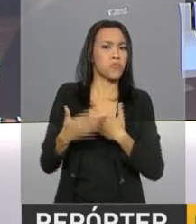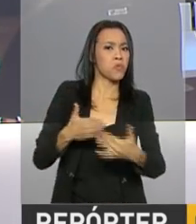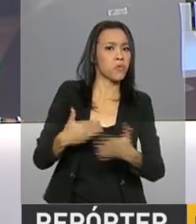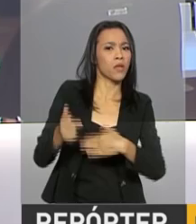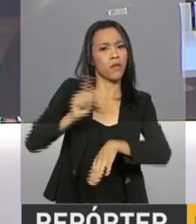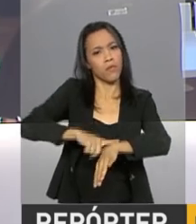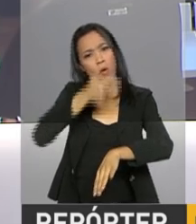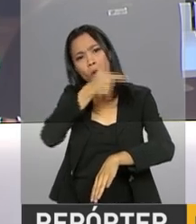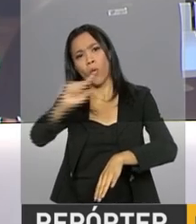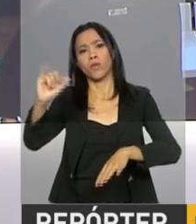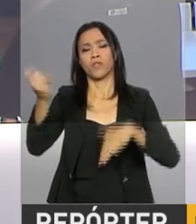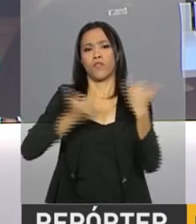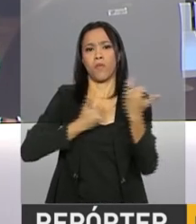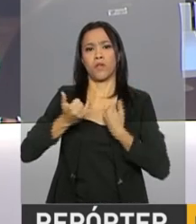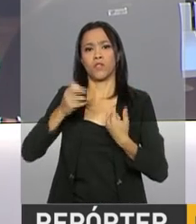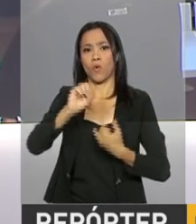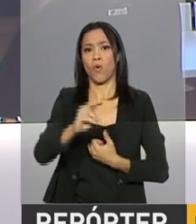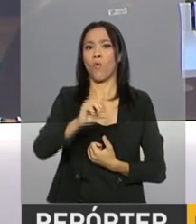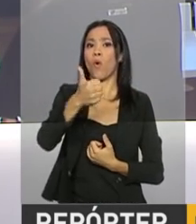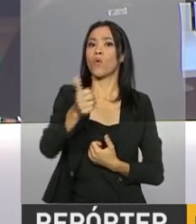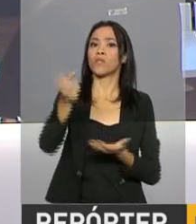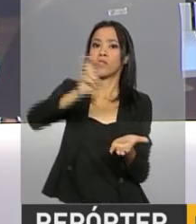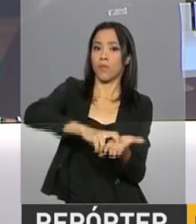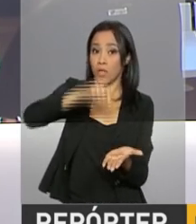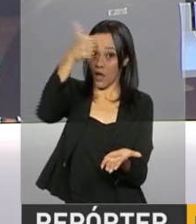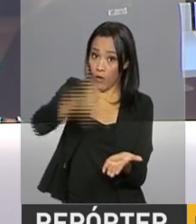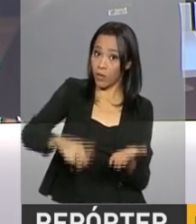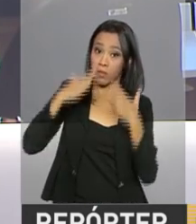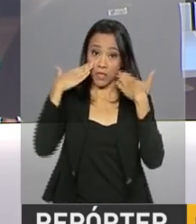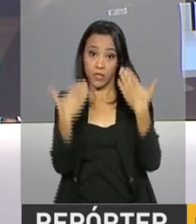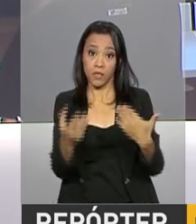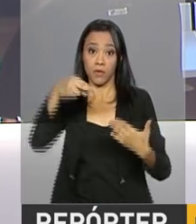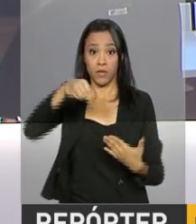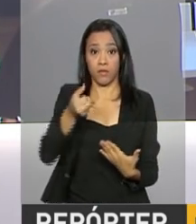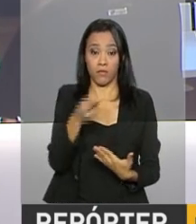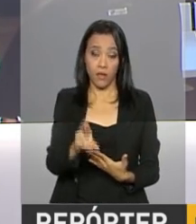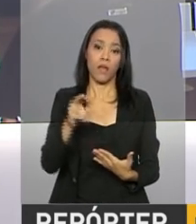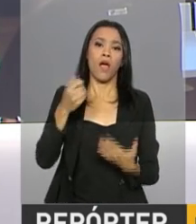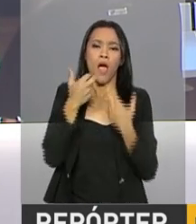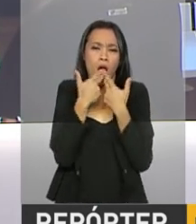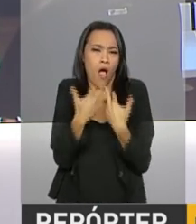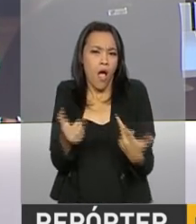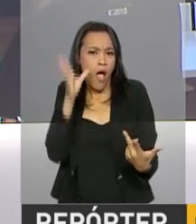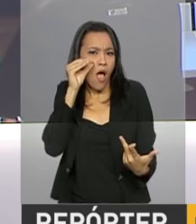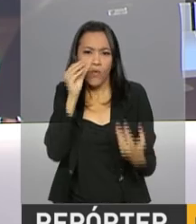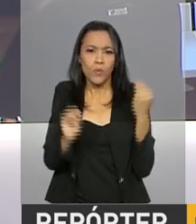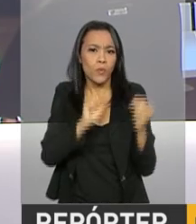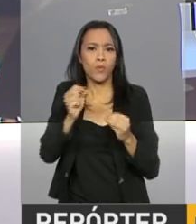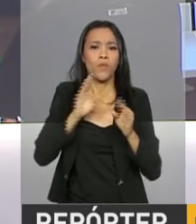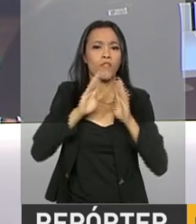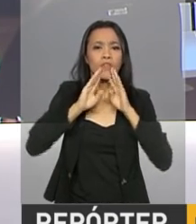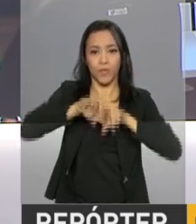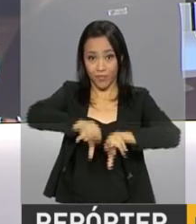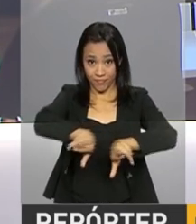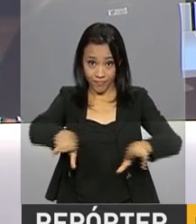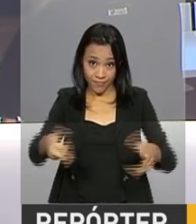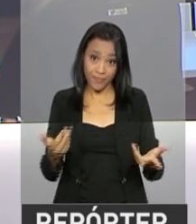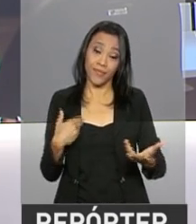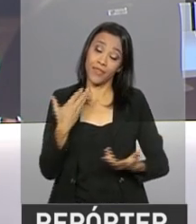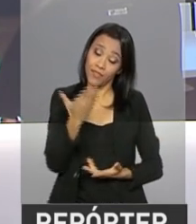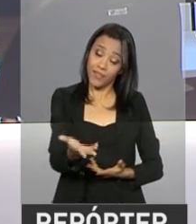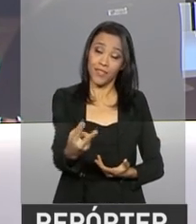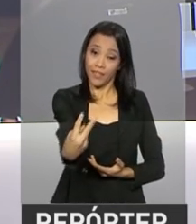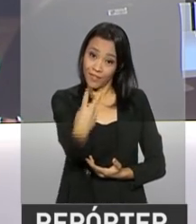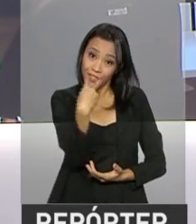outras informações ou às 11 da manhã na próxima edição do Repórter NBR. Acompanhe também as novidades em nossas redes sociais. E você